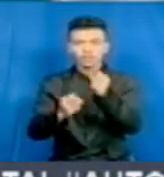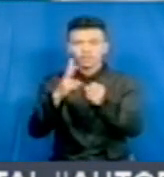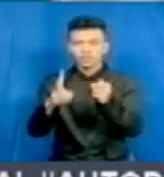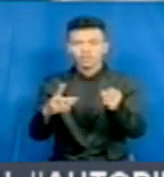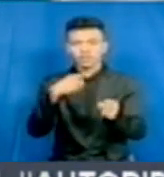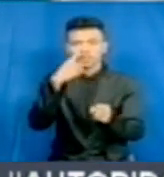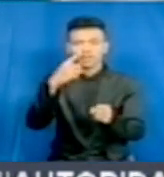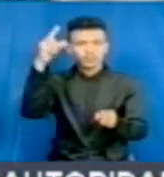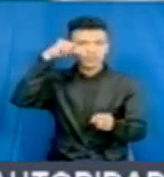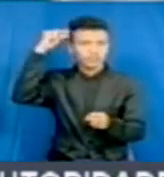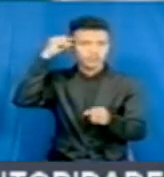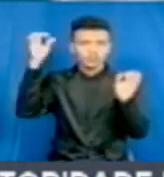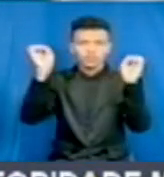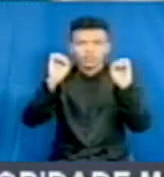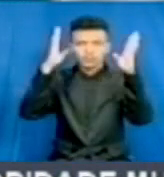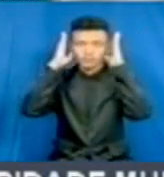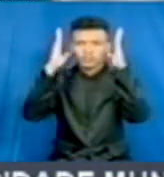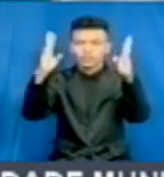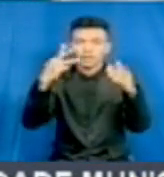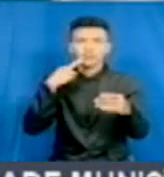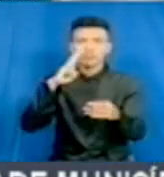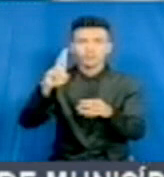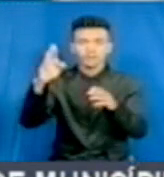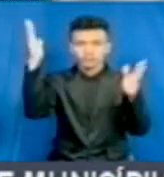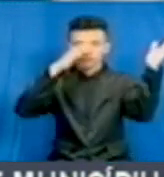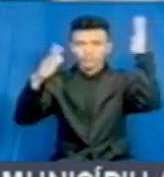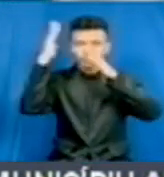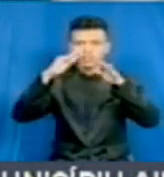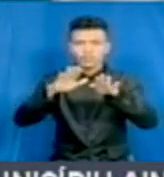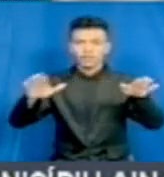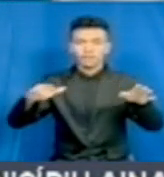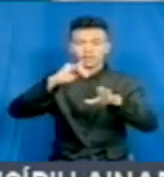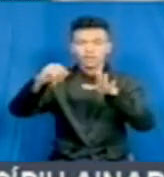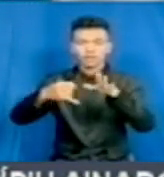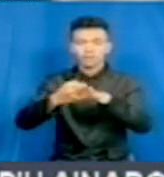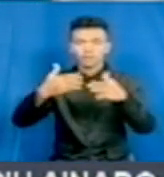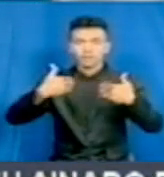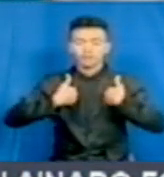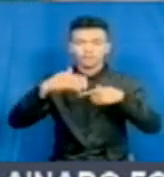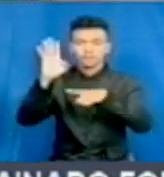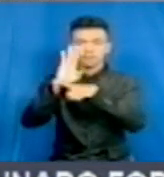Sociedade civil considera governo la inseridade resolve caso la bari que envolve e negócio.